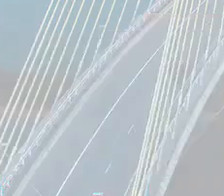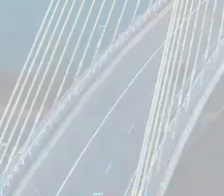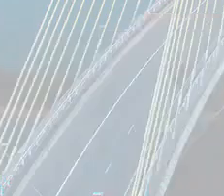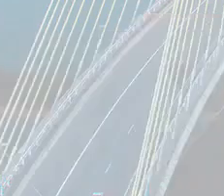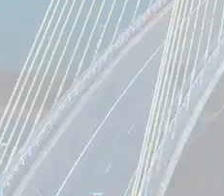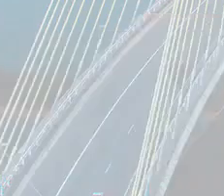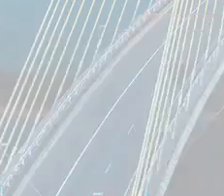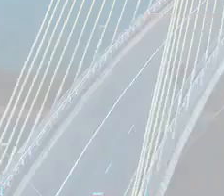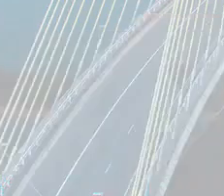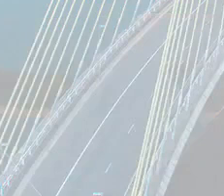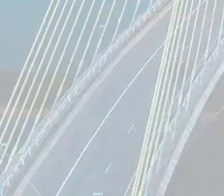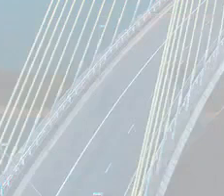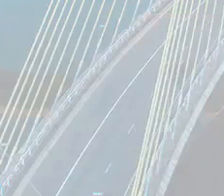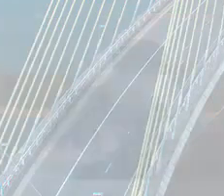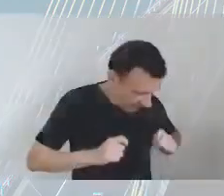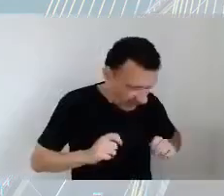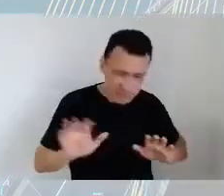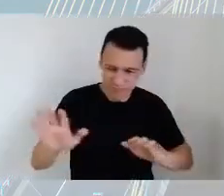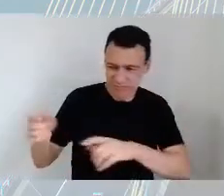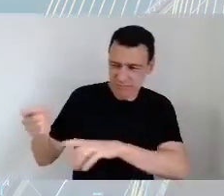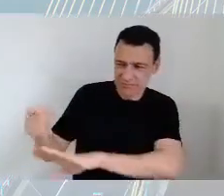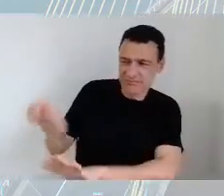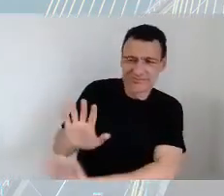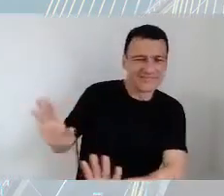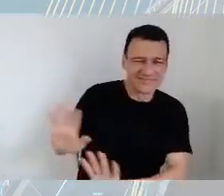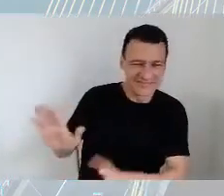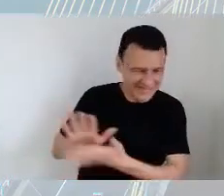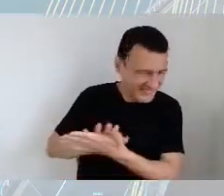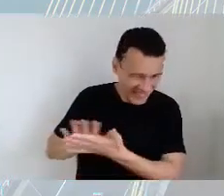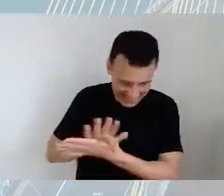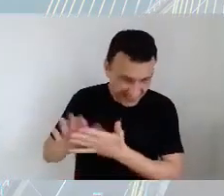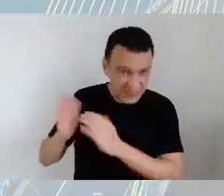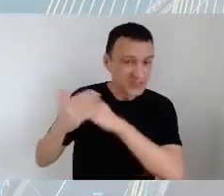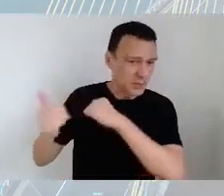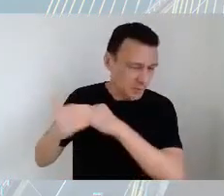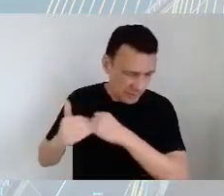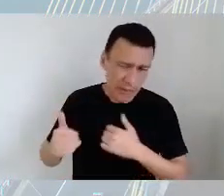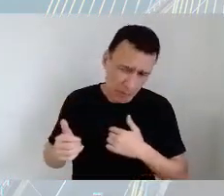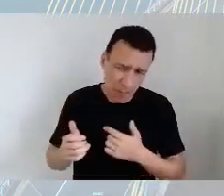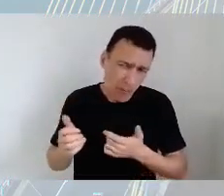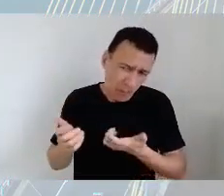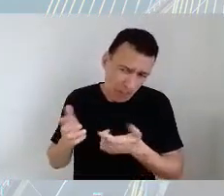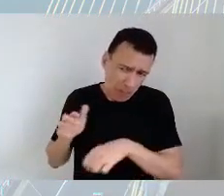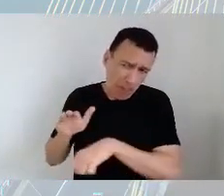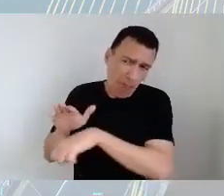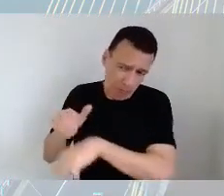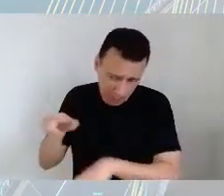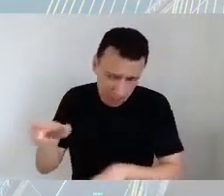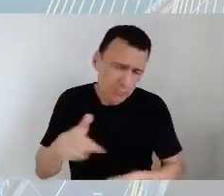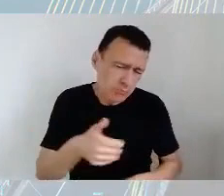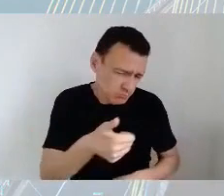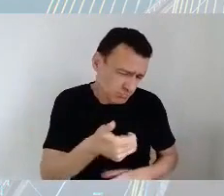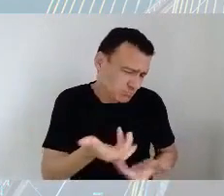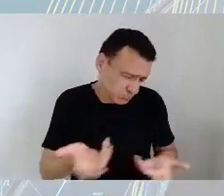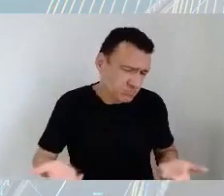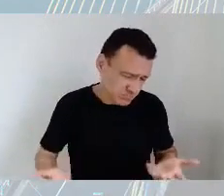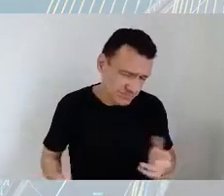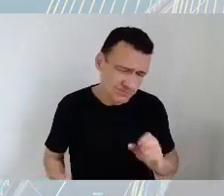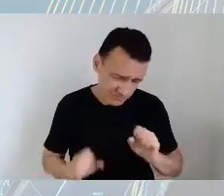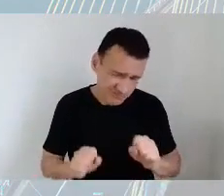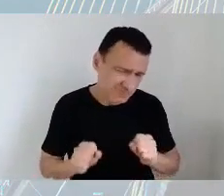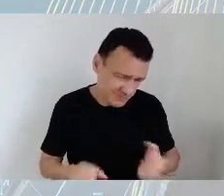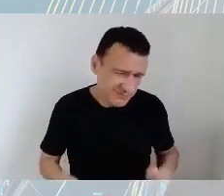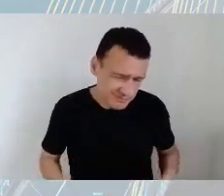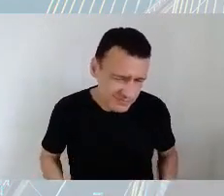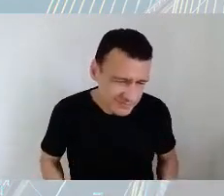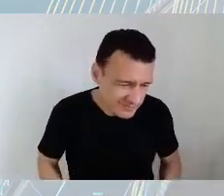produto que a gente estava construindo. E assim, então, que se deu continuidade ao processo. Na realidade, a gente,